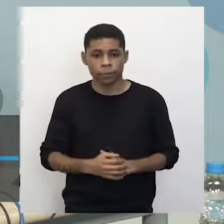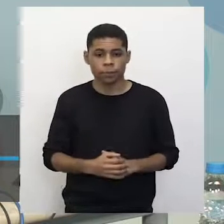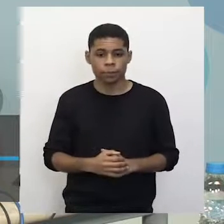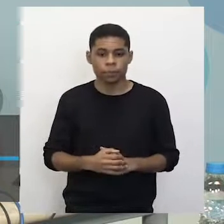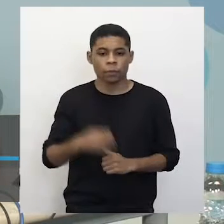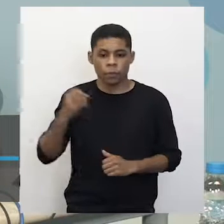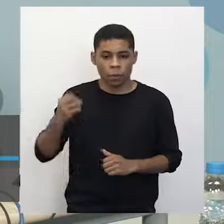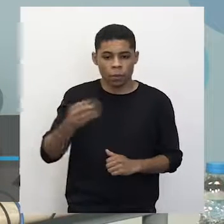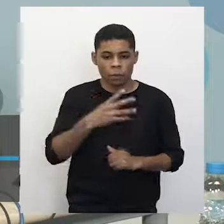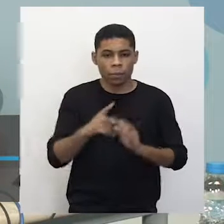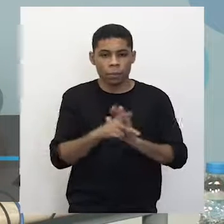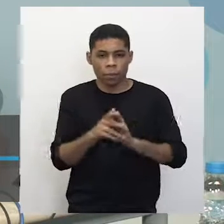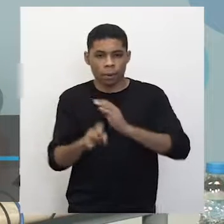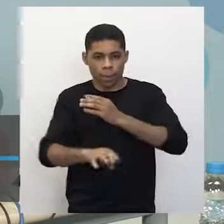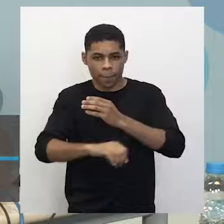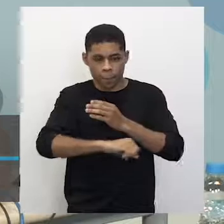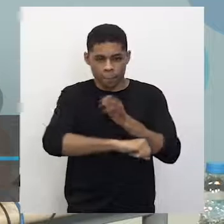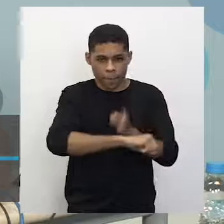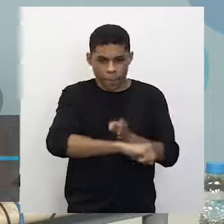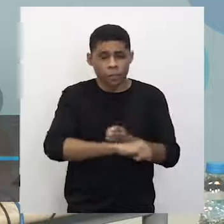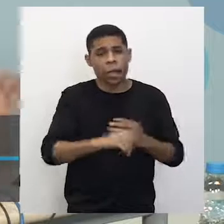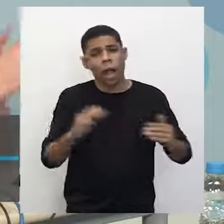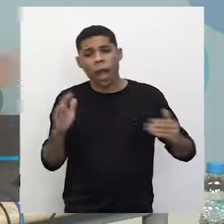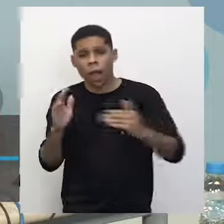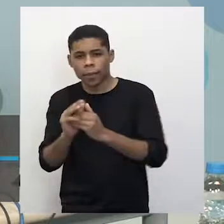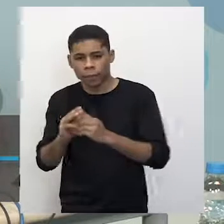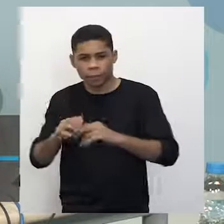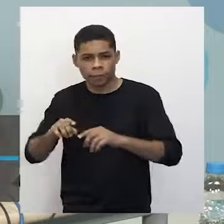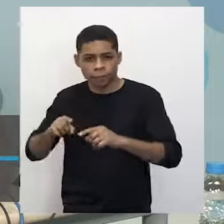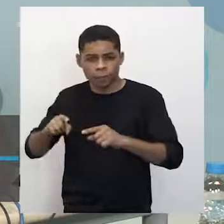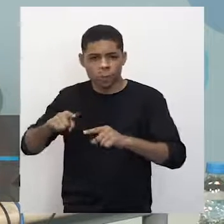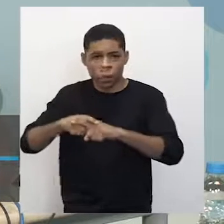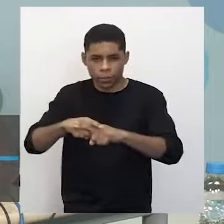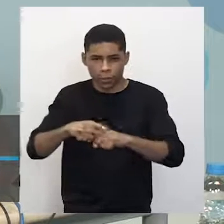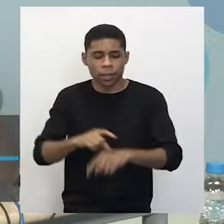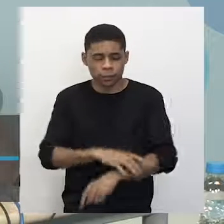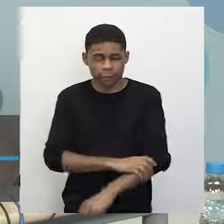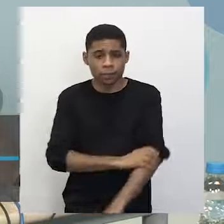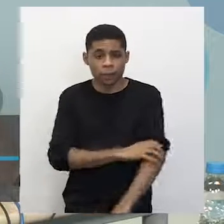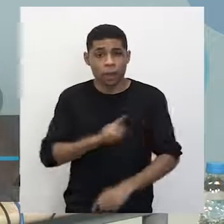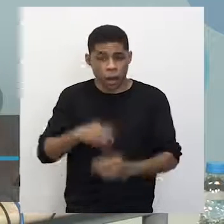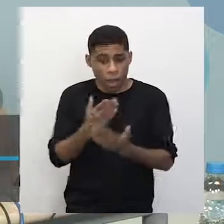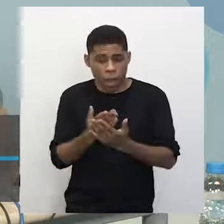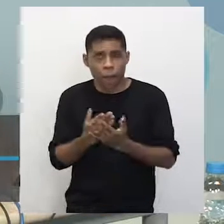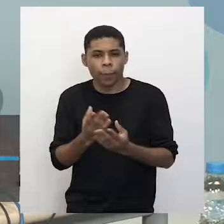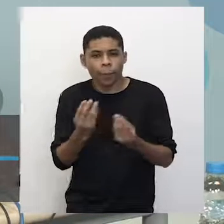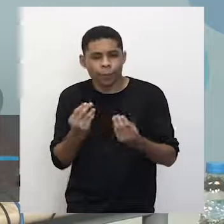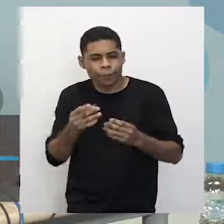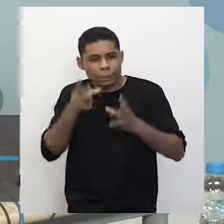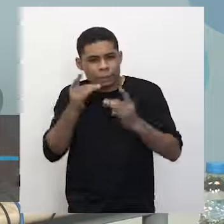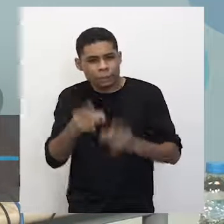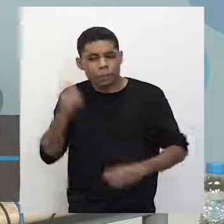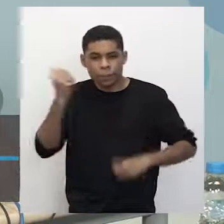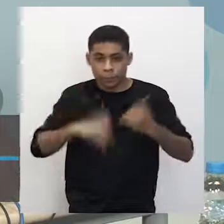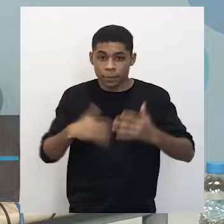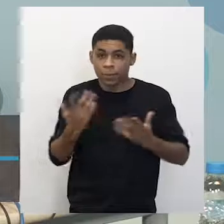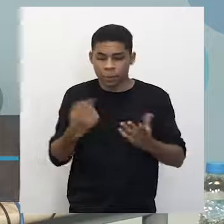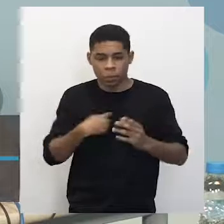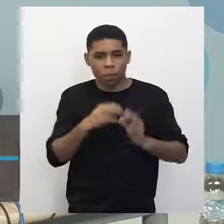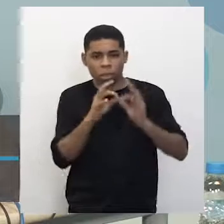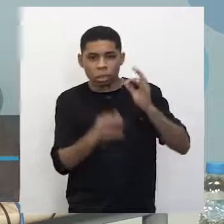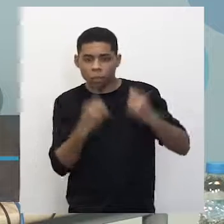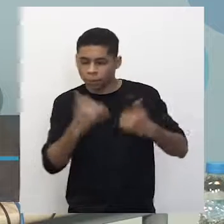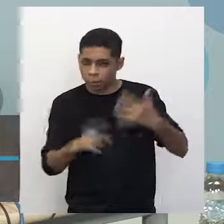chamada Baixa Idade Média até chegar nas Cruzadas. É uma aula de retomada de bastante coisa, então, sem mais delongas,